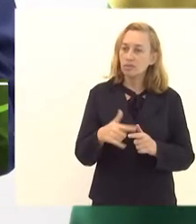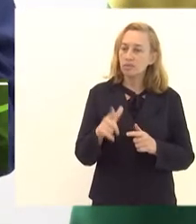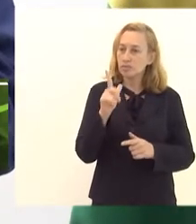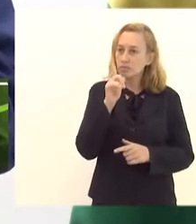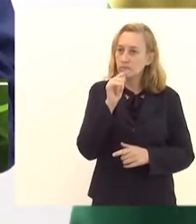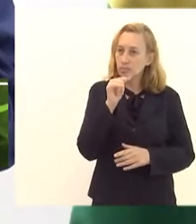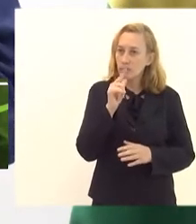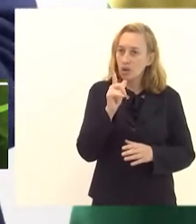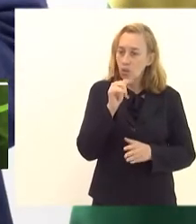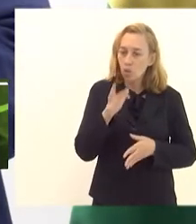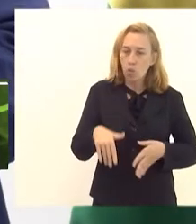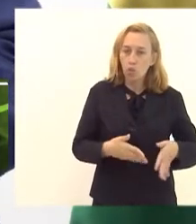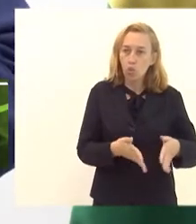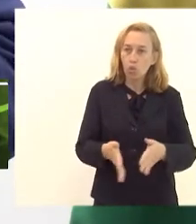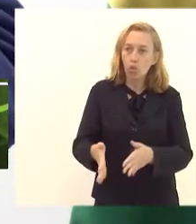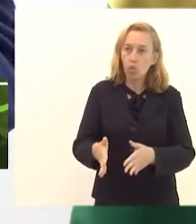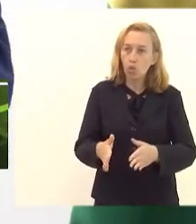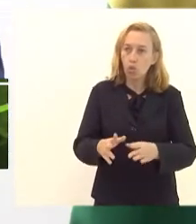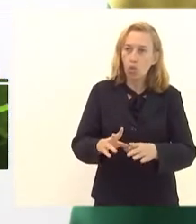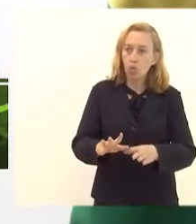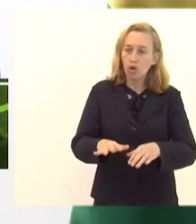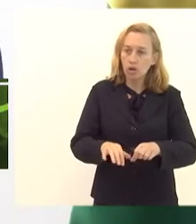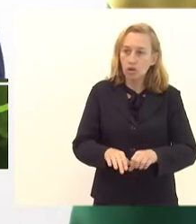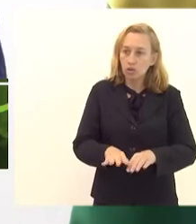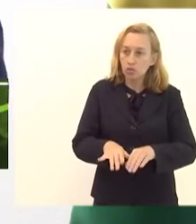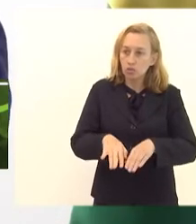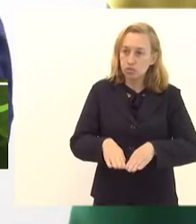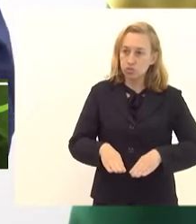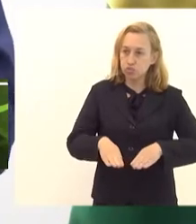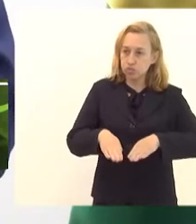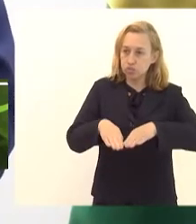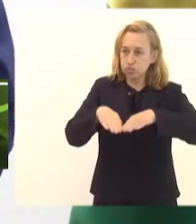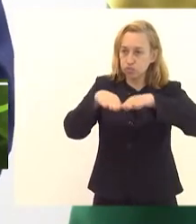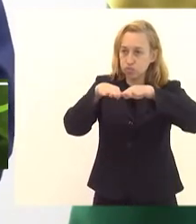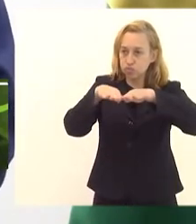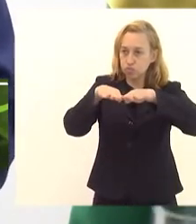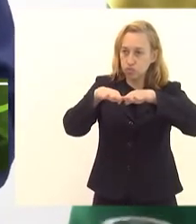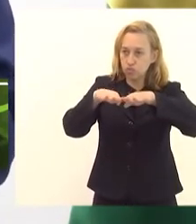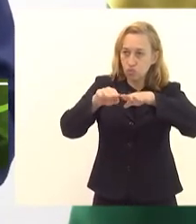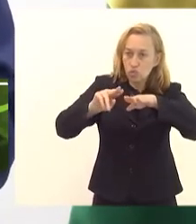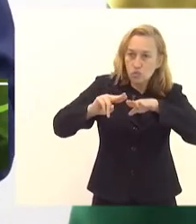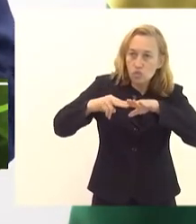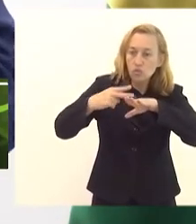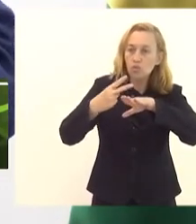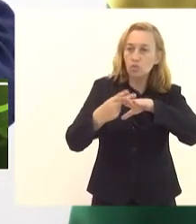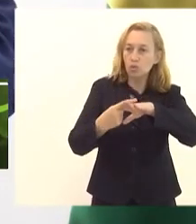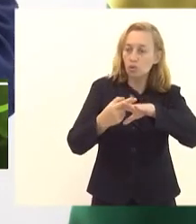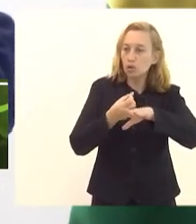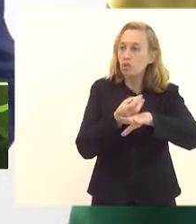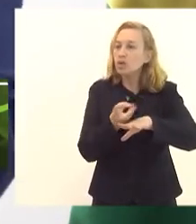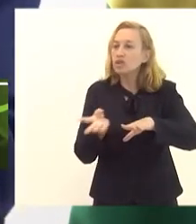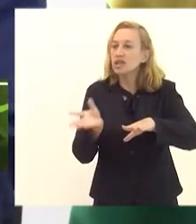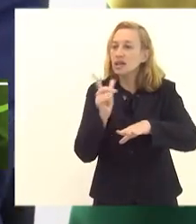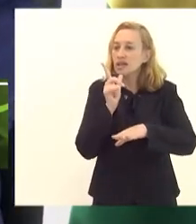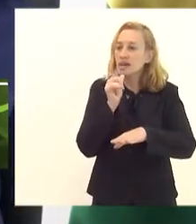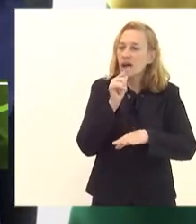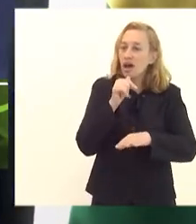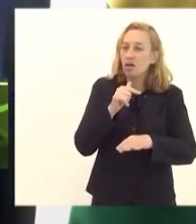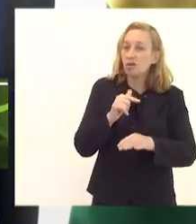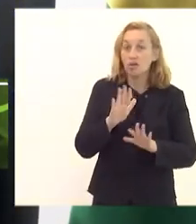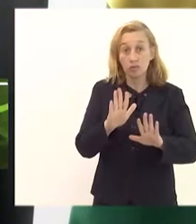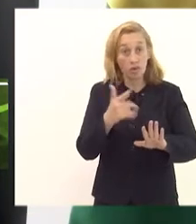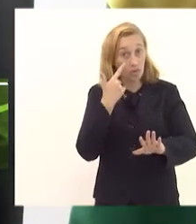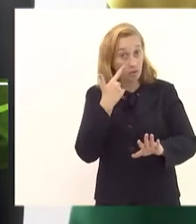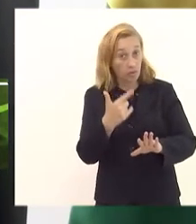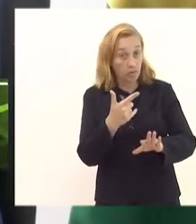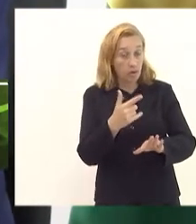rio dobrou a sua largura. Né? Quer dizer, veja bem, ao projetar